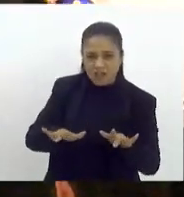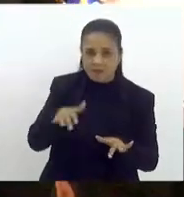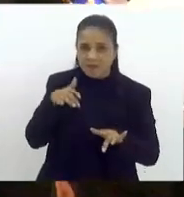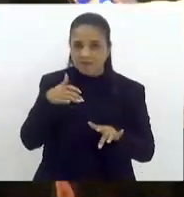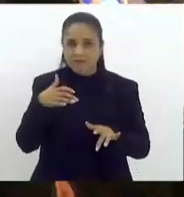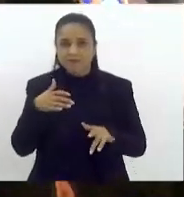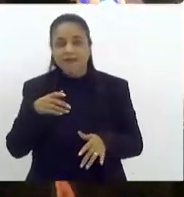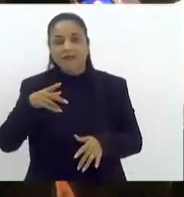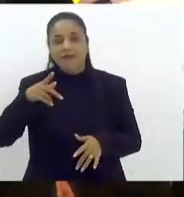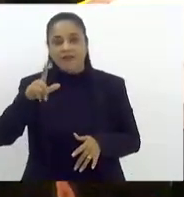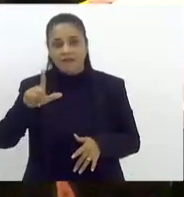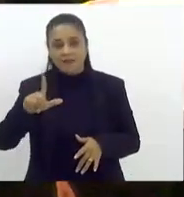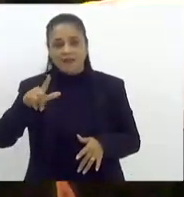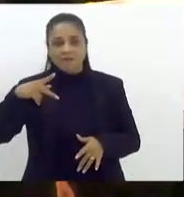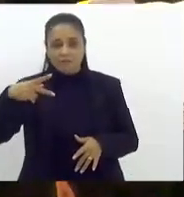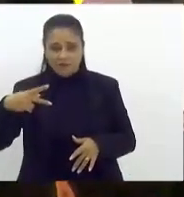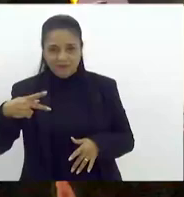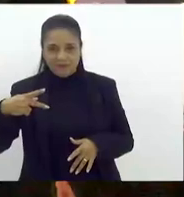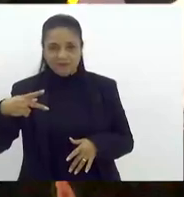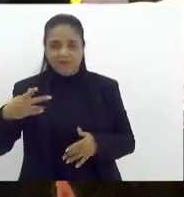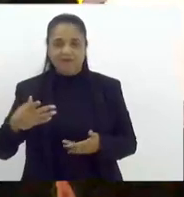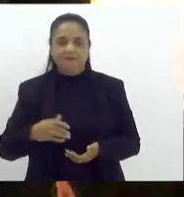olha ele